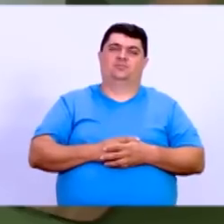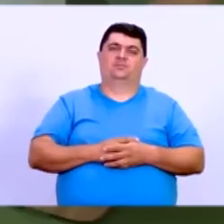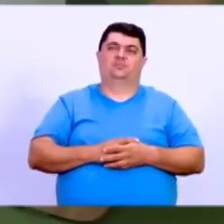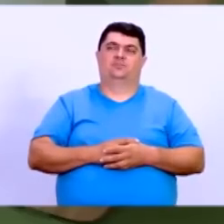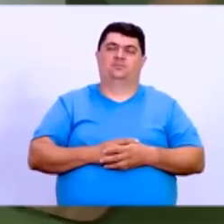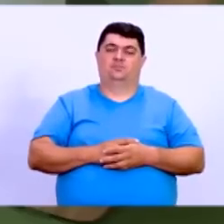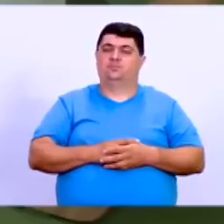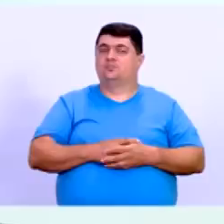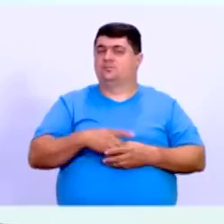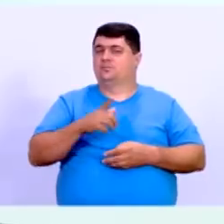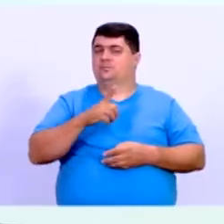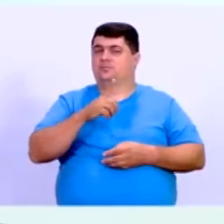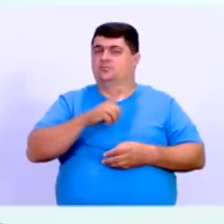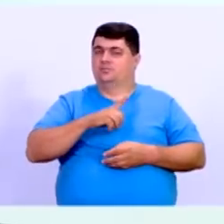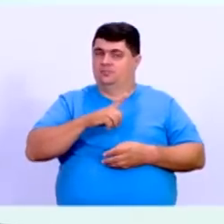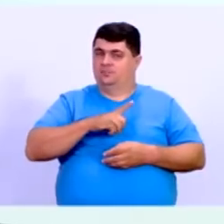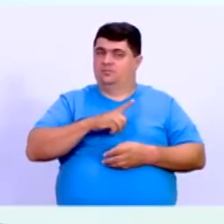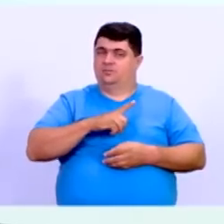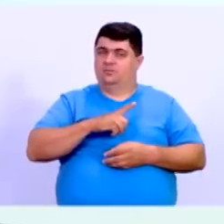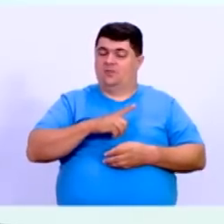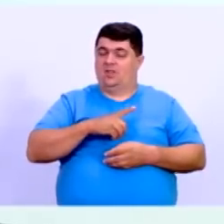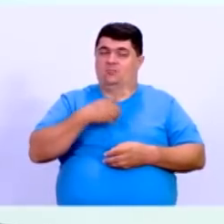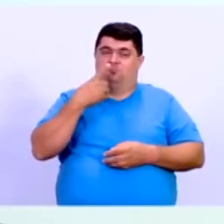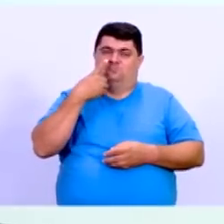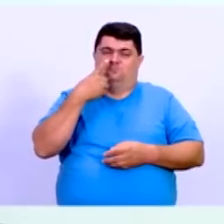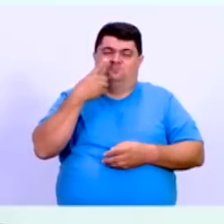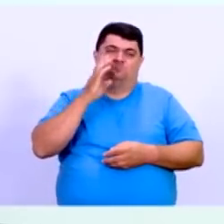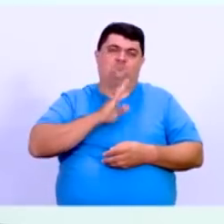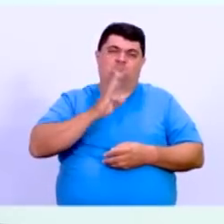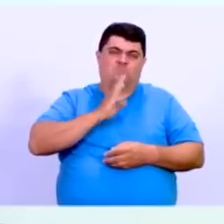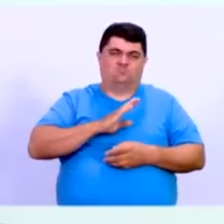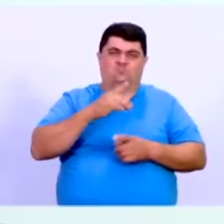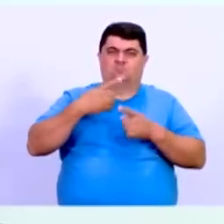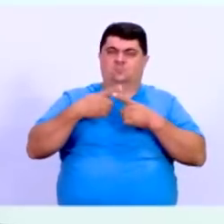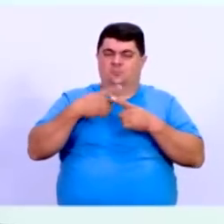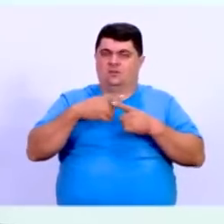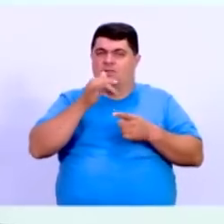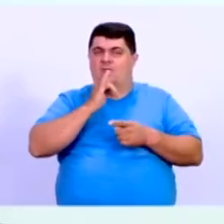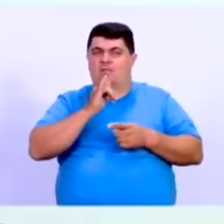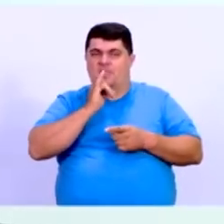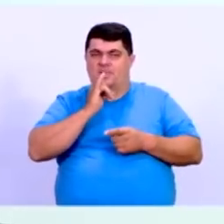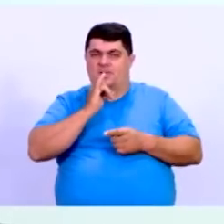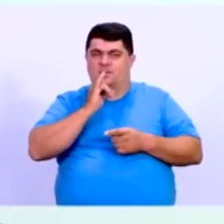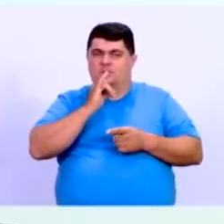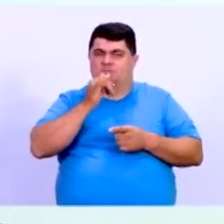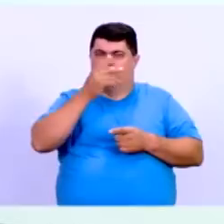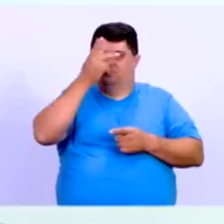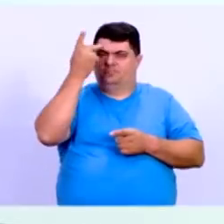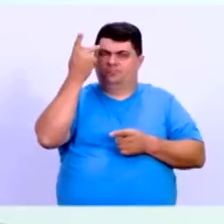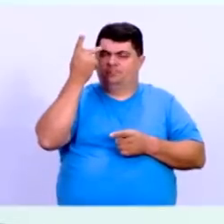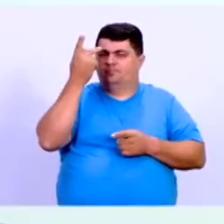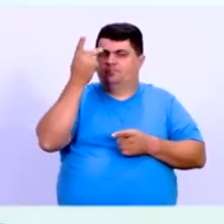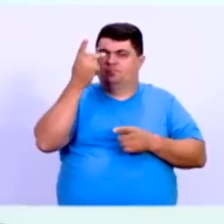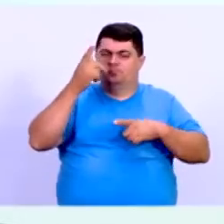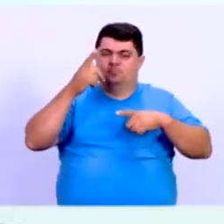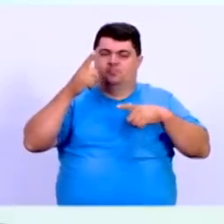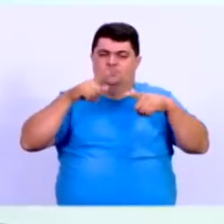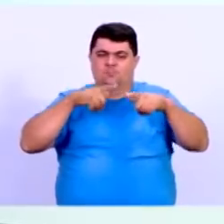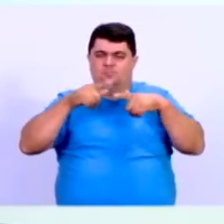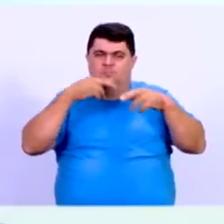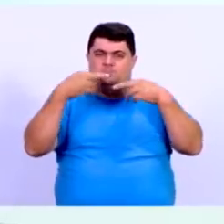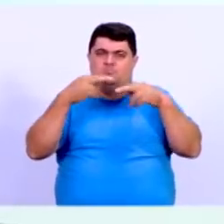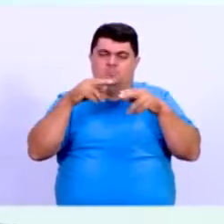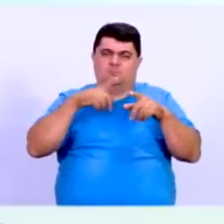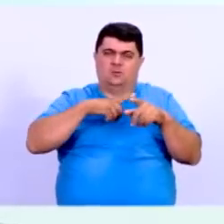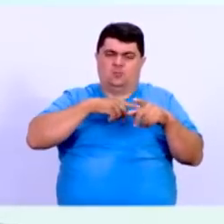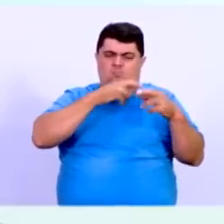Inclusive, pessoal, é uma coisa muito interessante para quem trabalha, né, nesse ambiente de redes, que tem essa